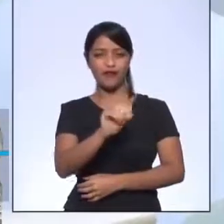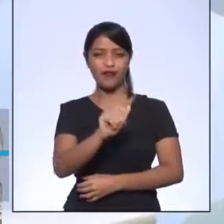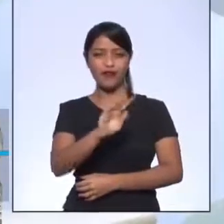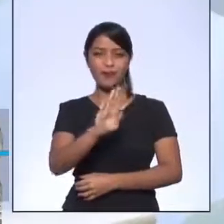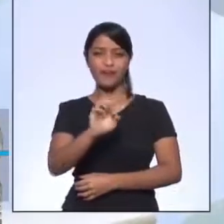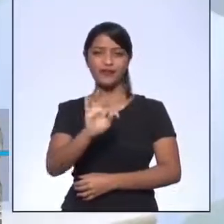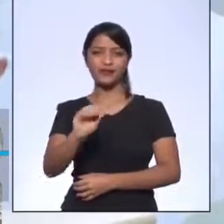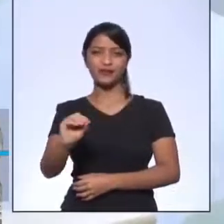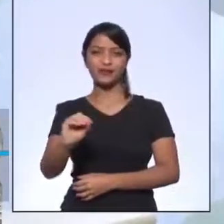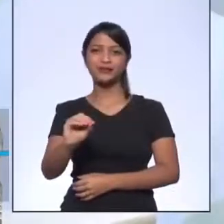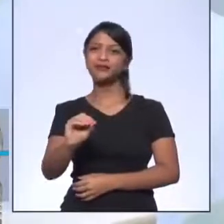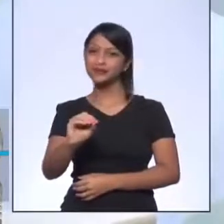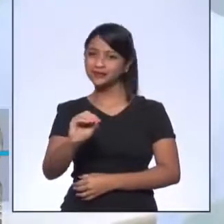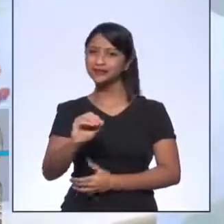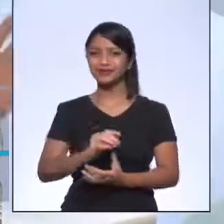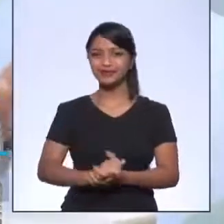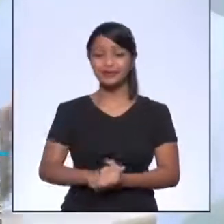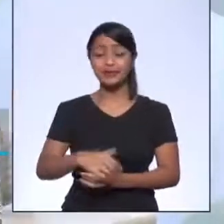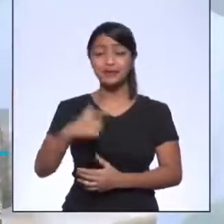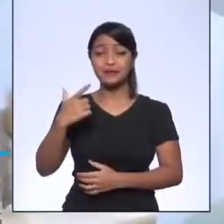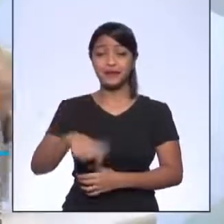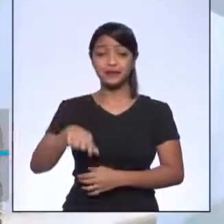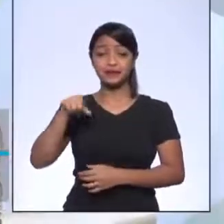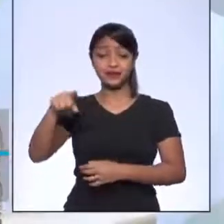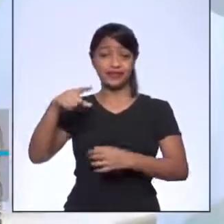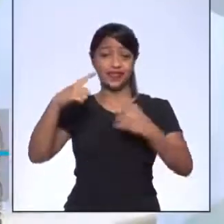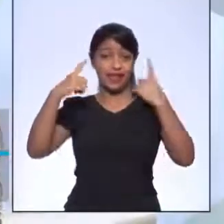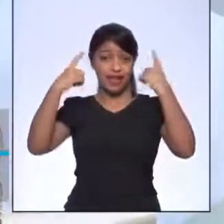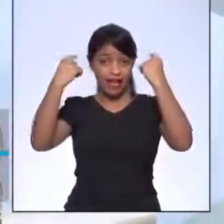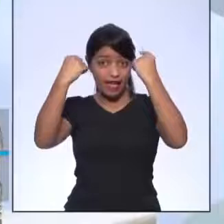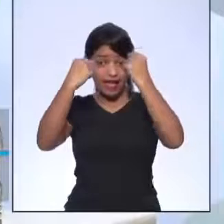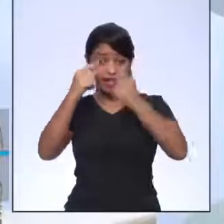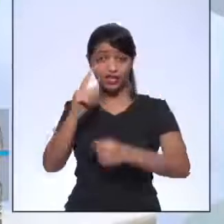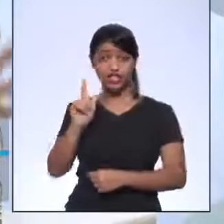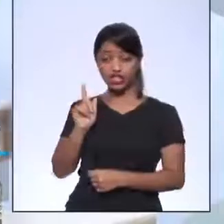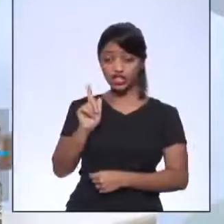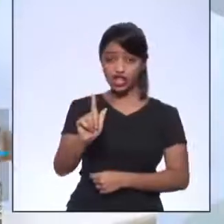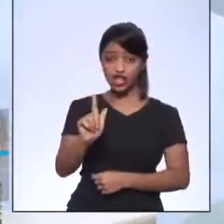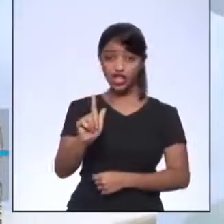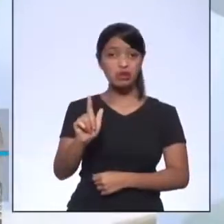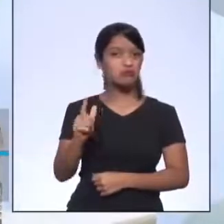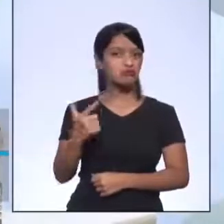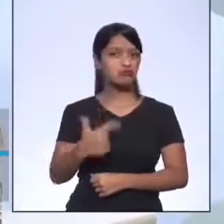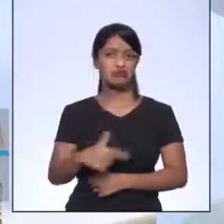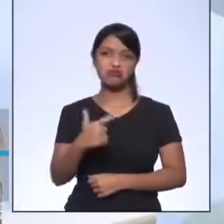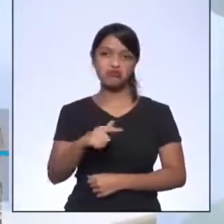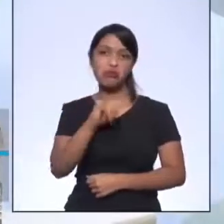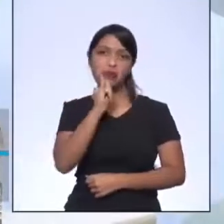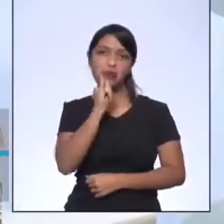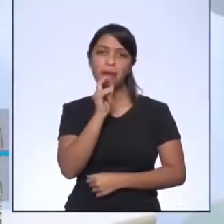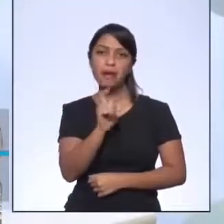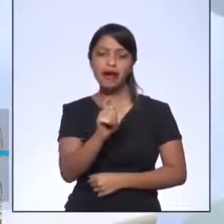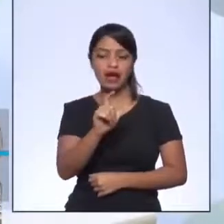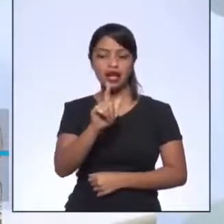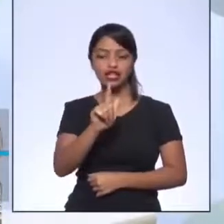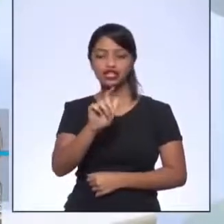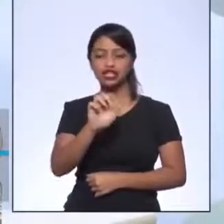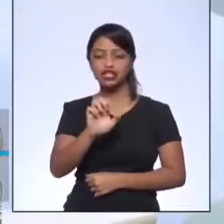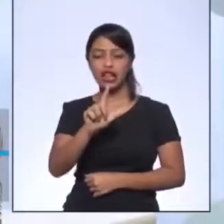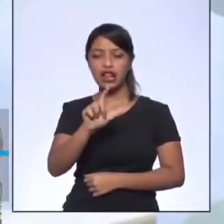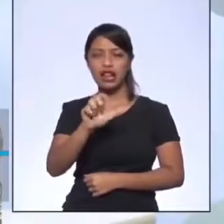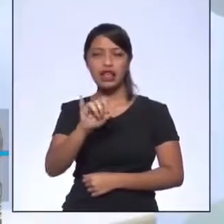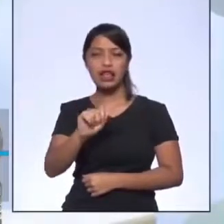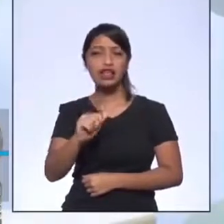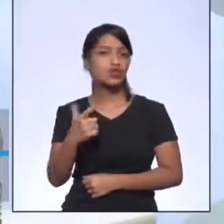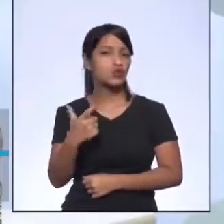professora Janaína, não tem o G da geleia, o G do giz, é sempre ga, ge, gi,